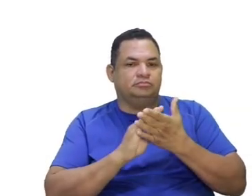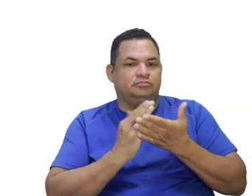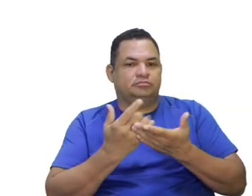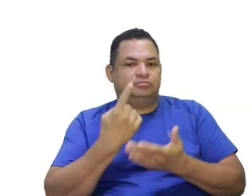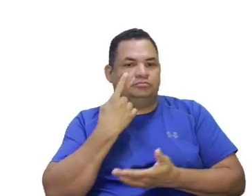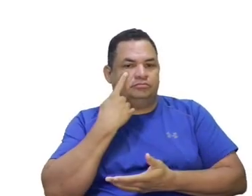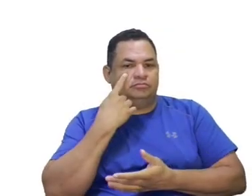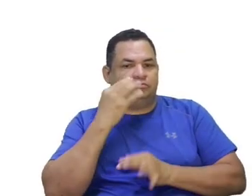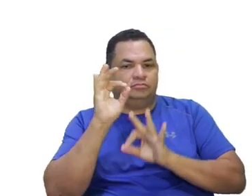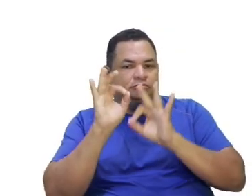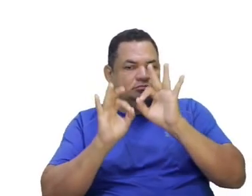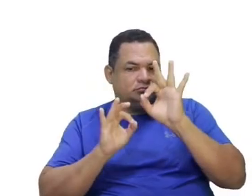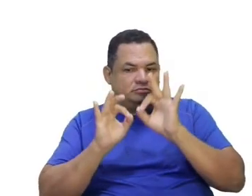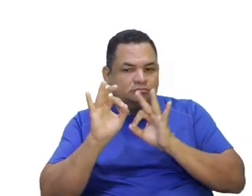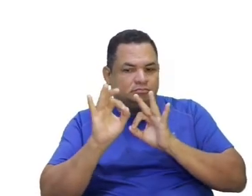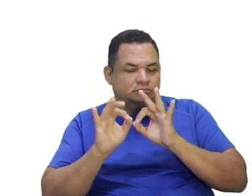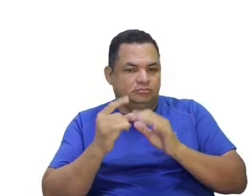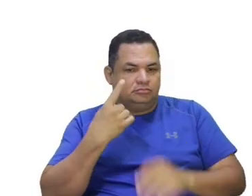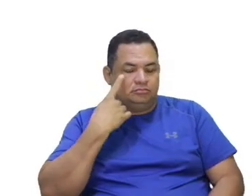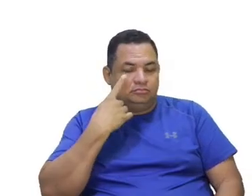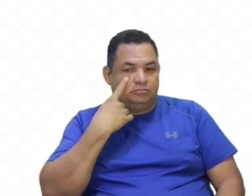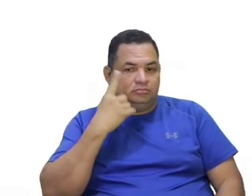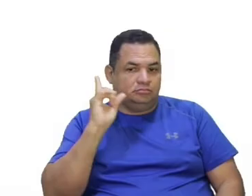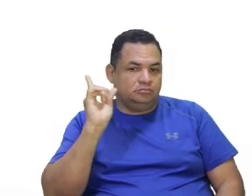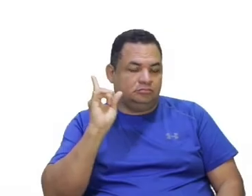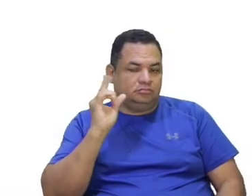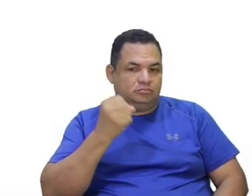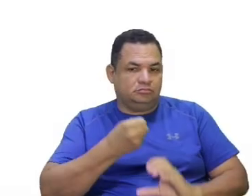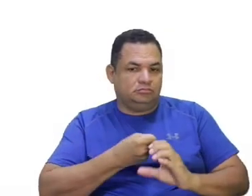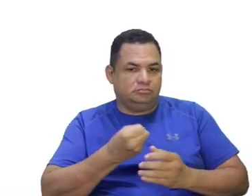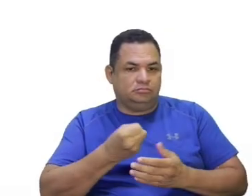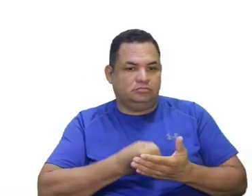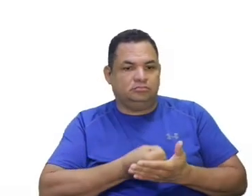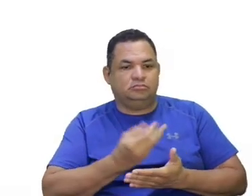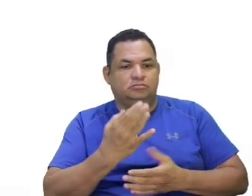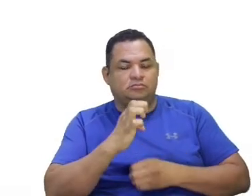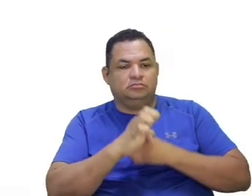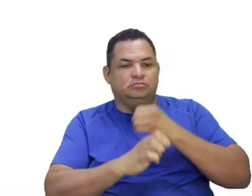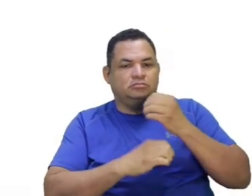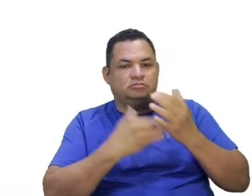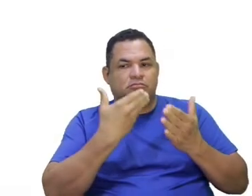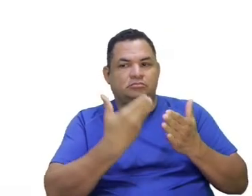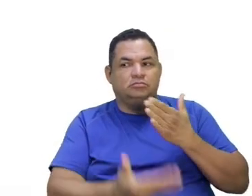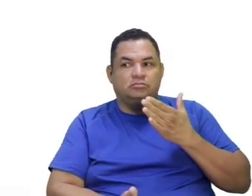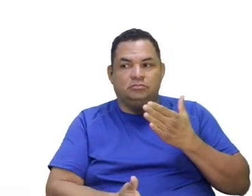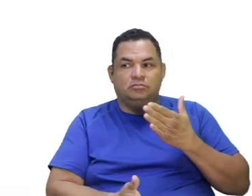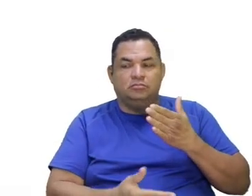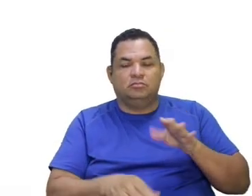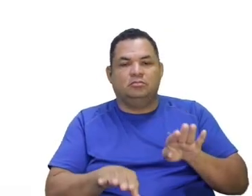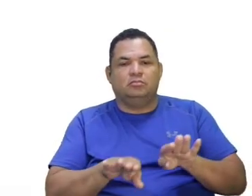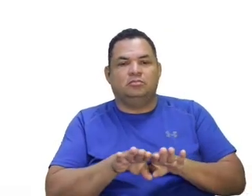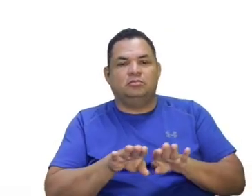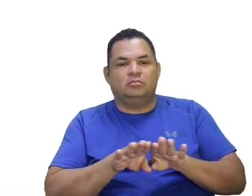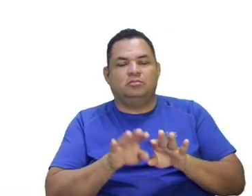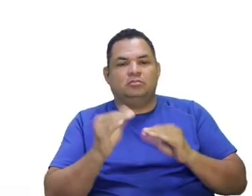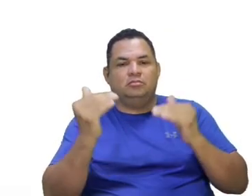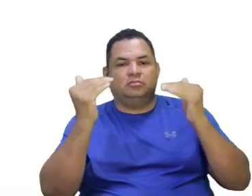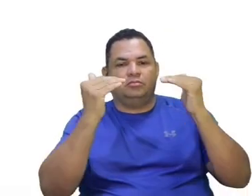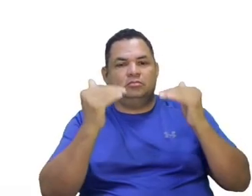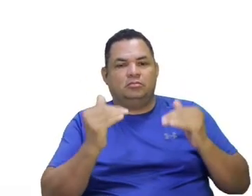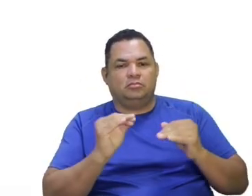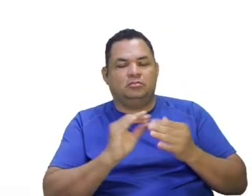eu vou observar a quantidade de elétrons que ele vai perder referente